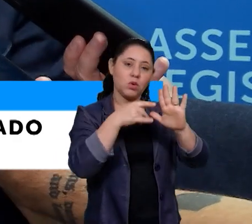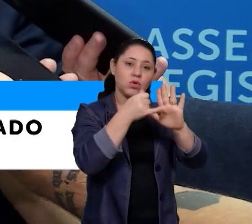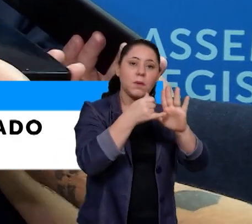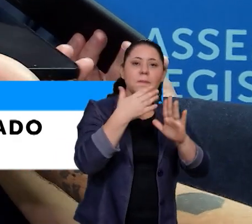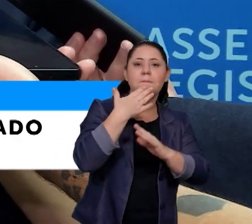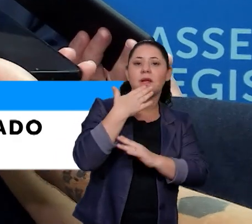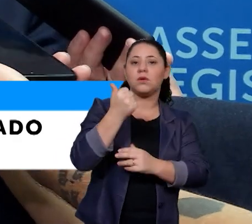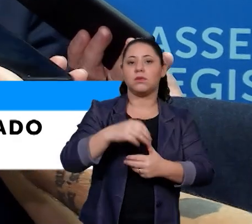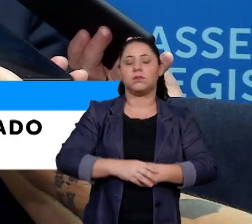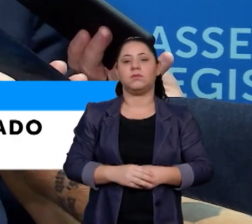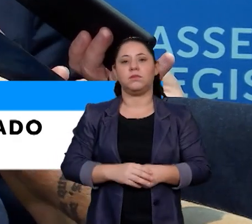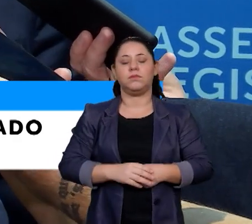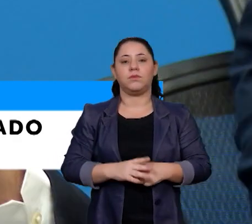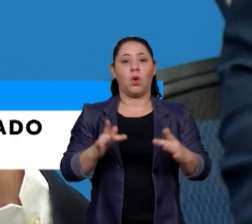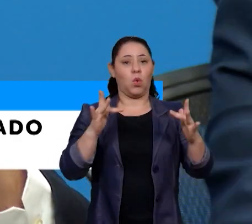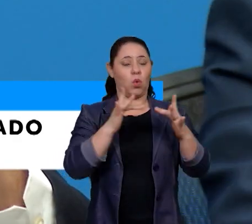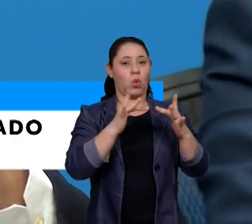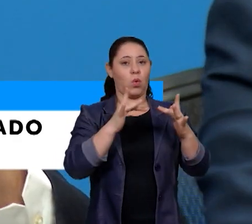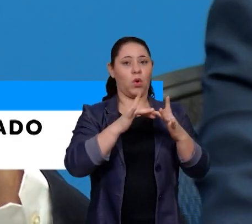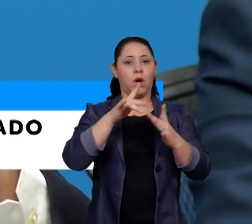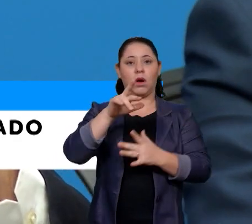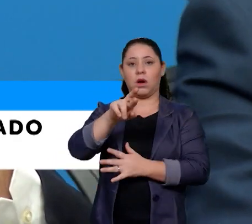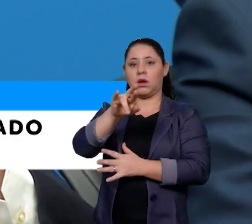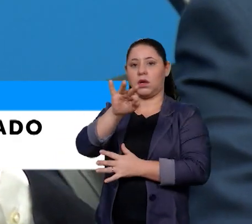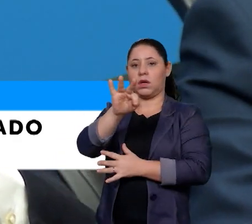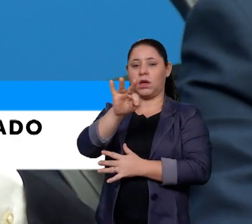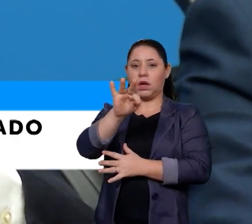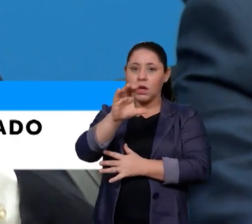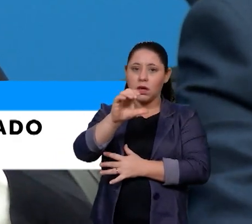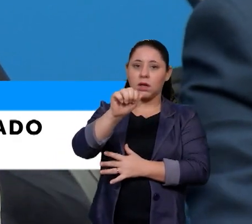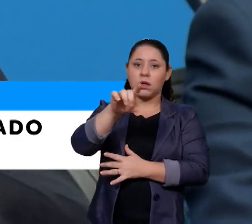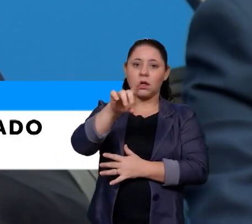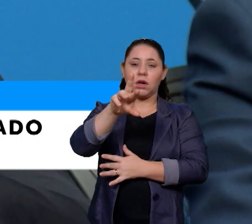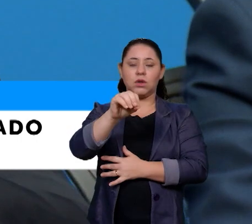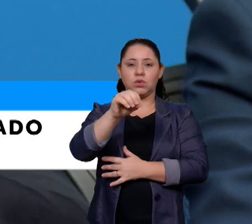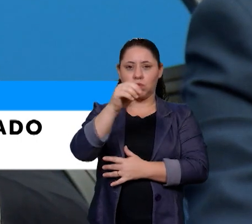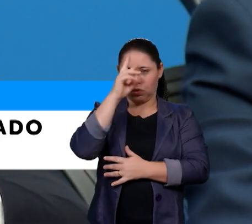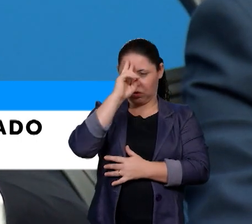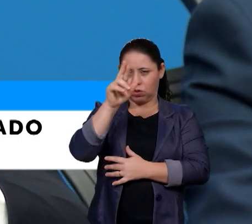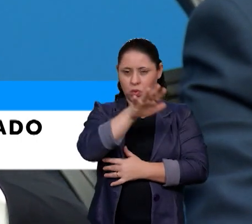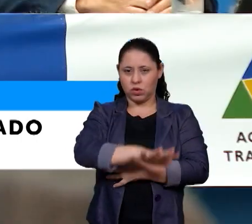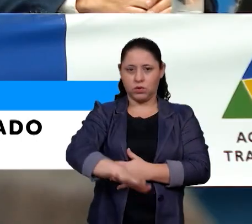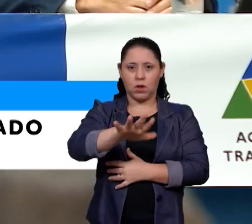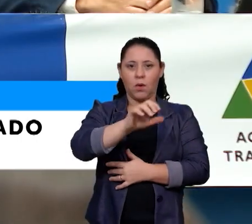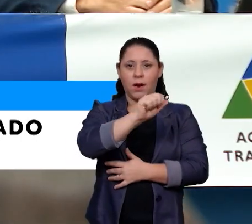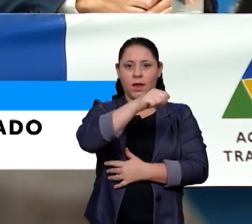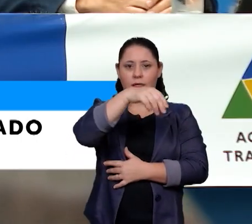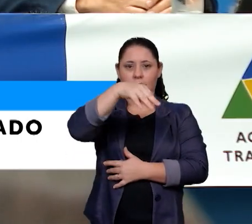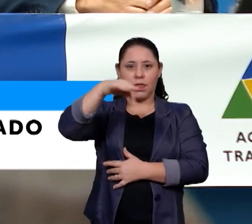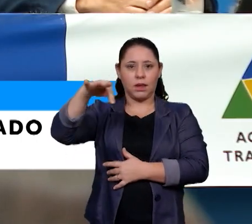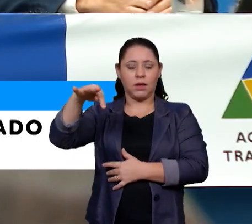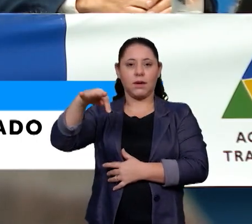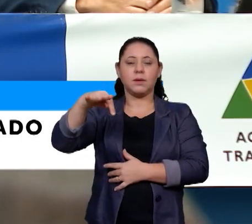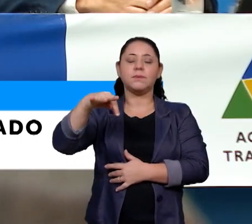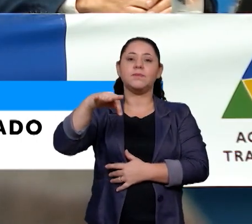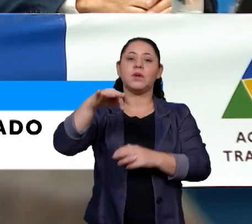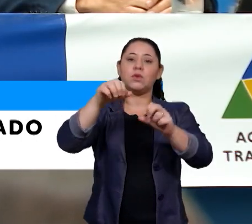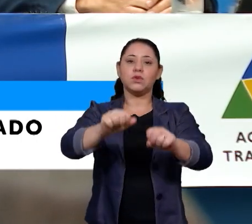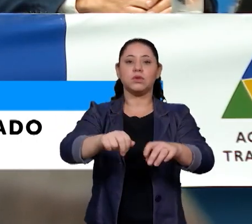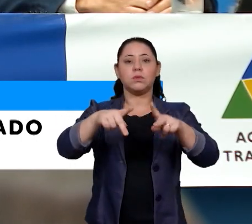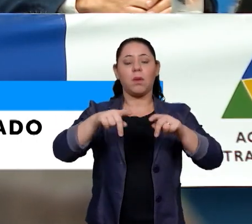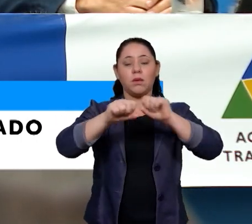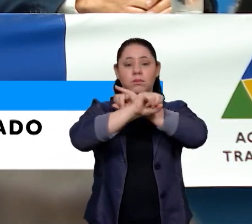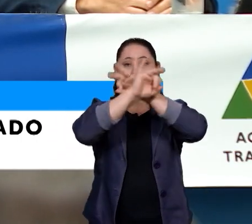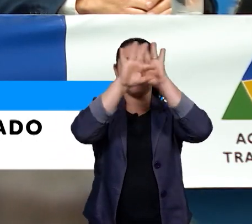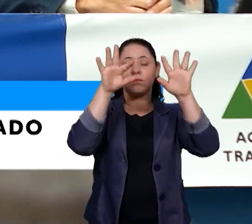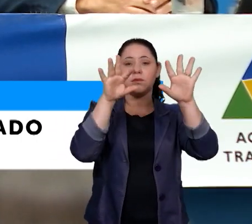ter o melhor projeto possível. De acordo com Ricardo Vitali, diretor-geral da ANTT, a audiência pública